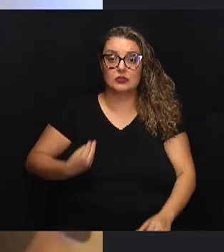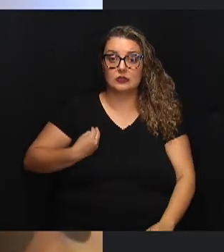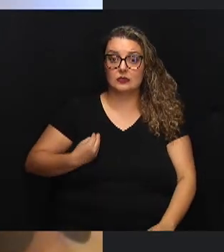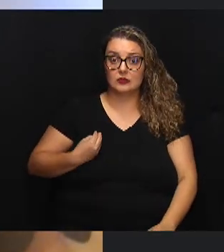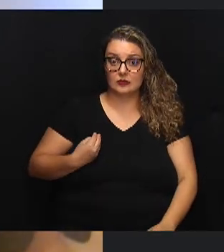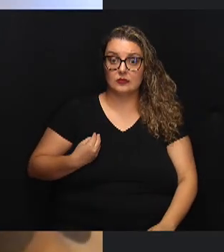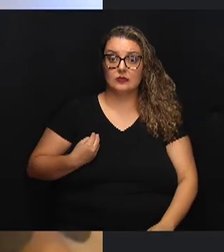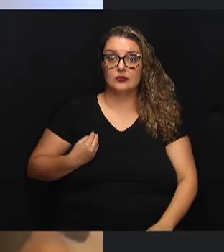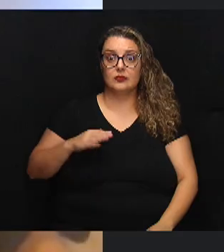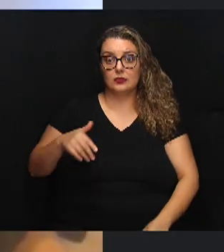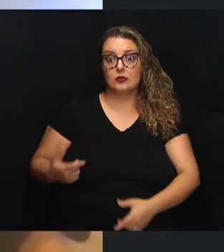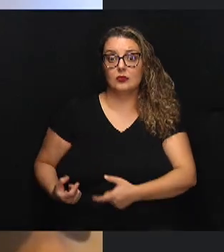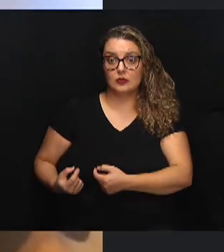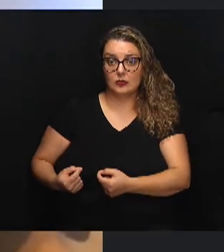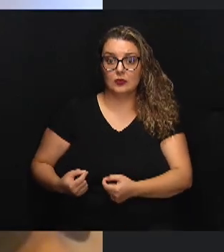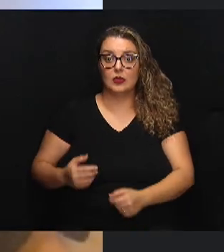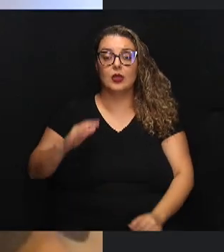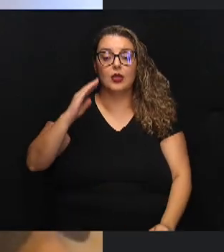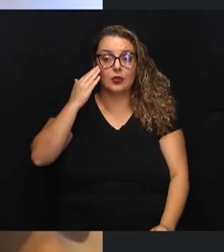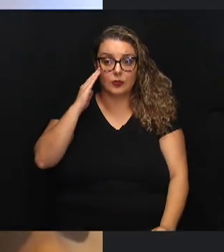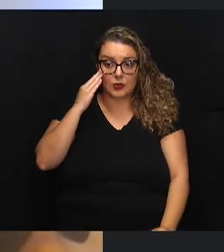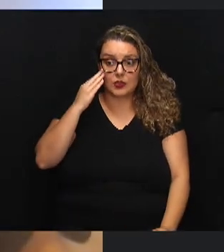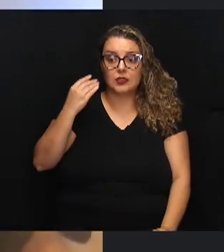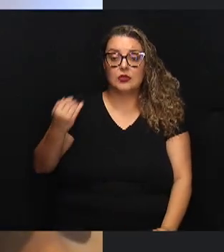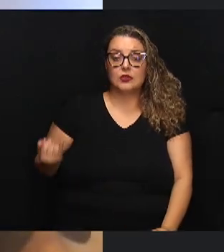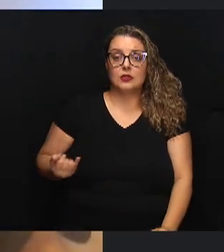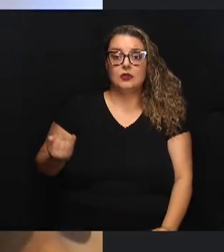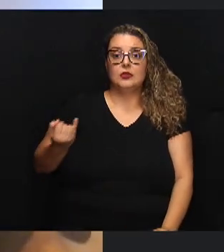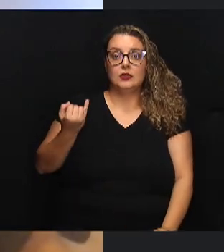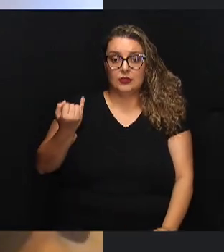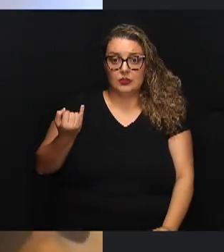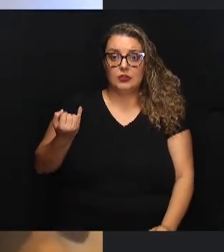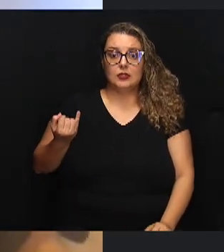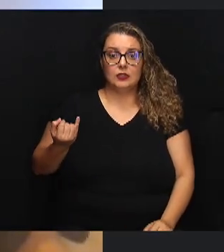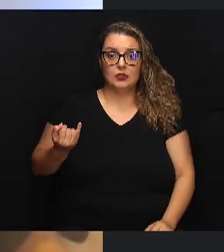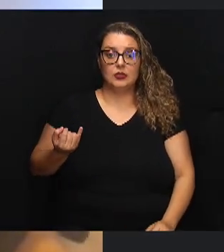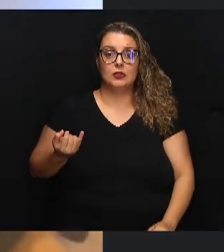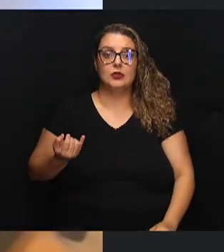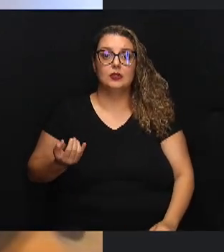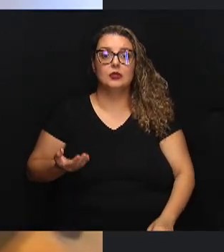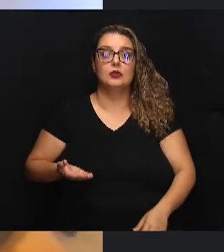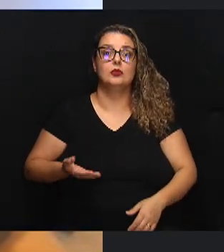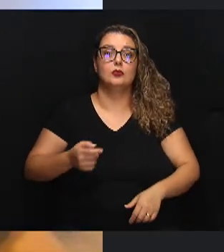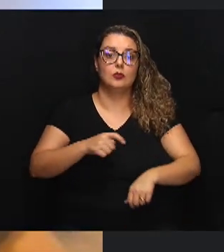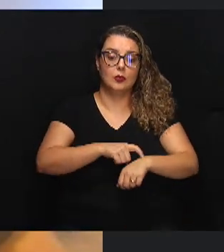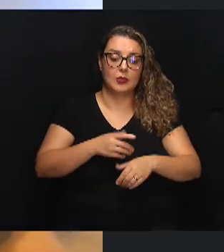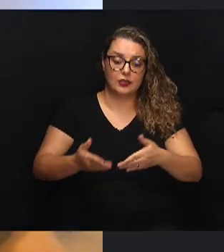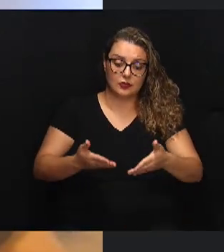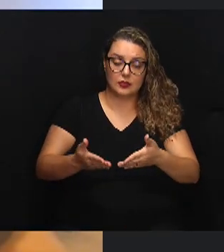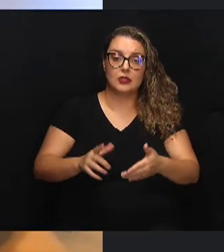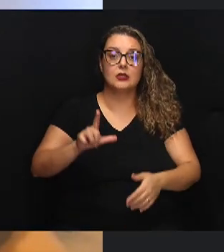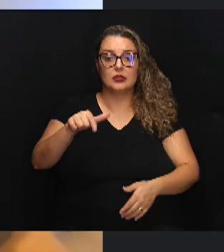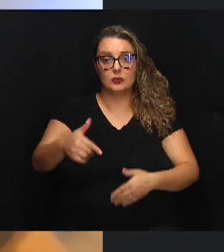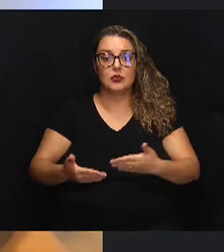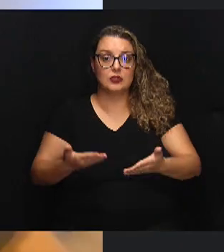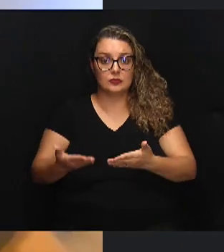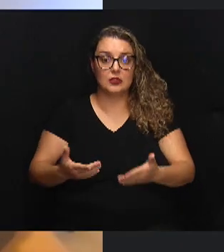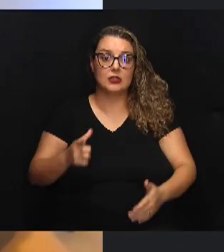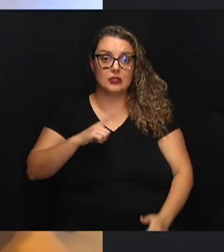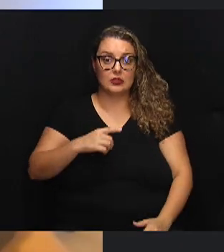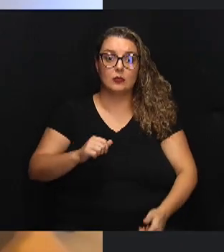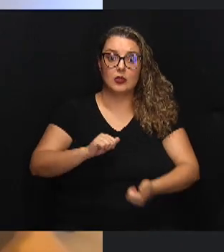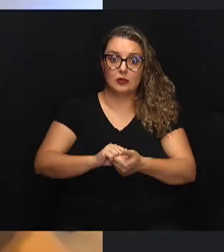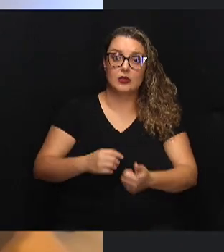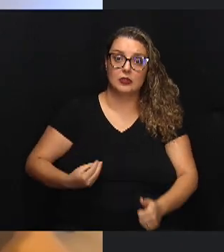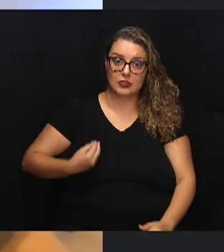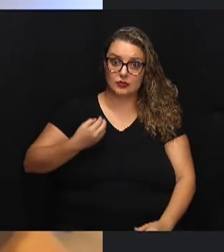que dá para ter uma boa qualidade de vida em tratamento e pós-tratamento. Quando a gente fala de tratamento